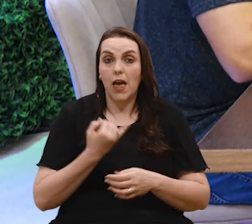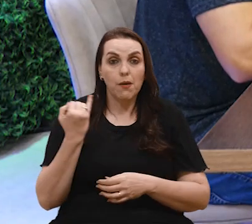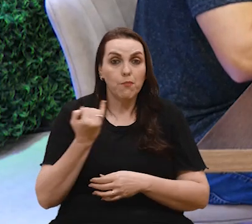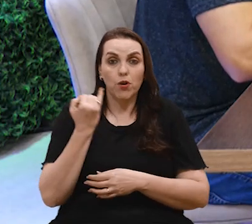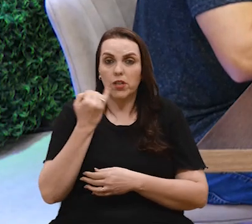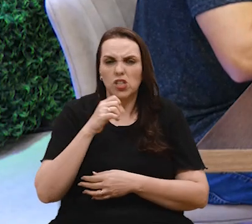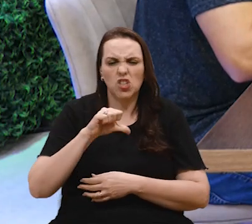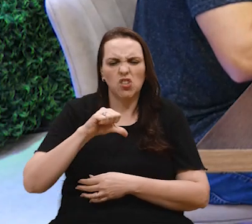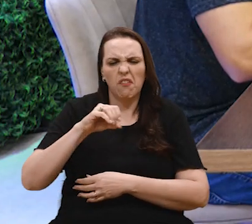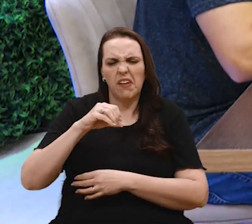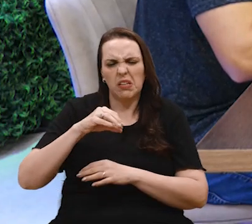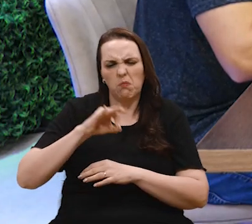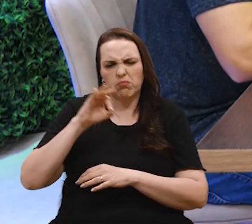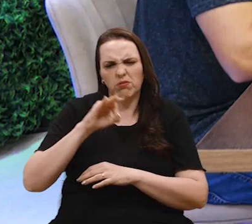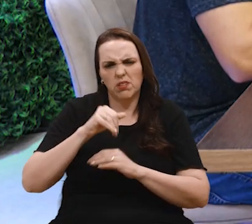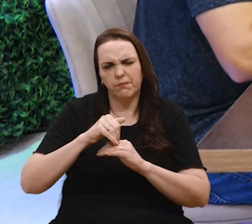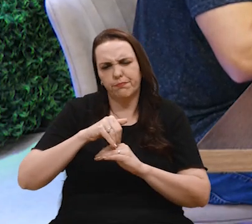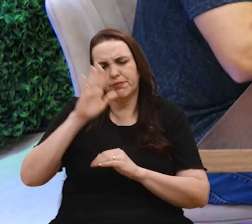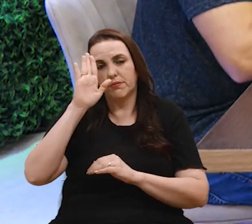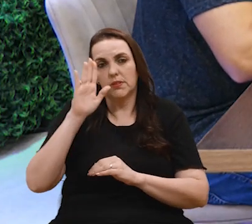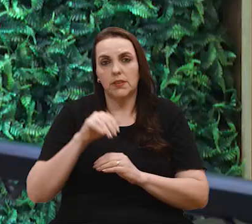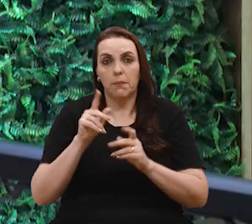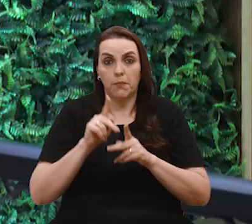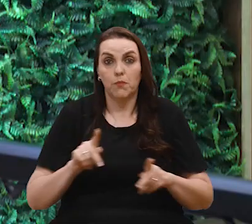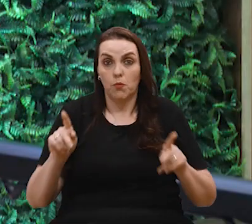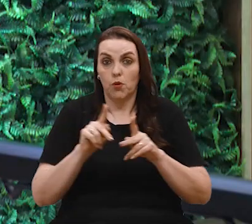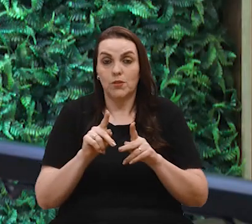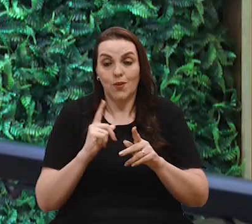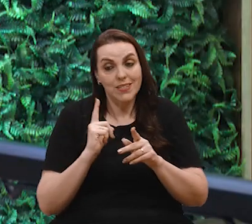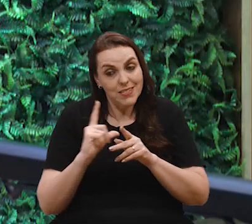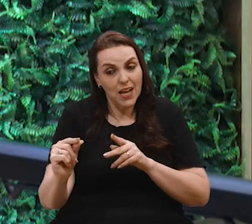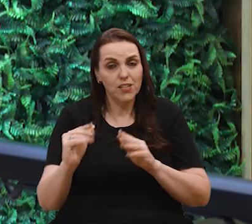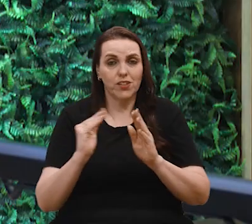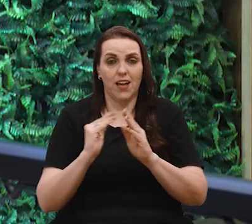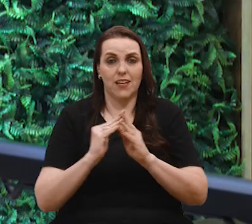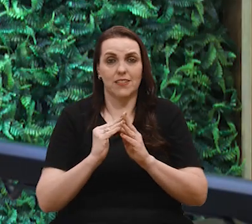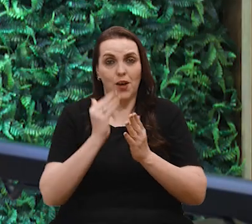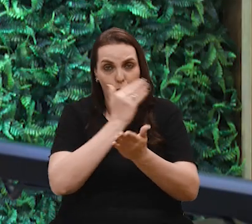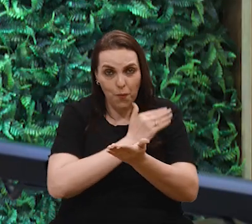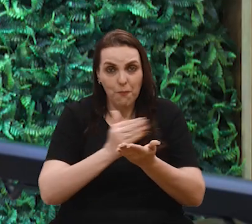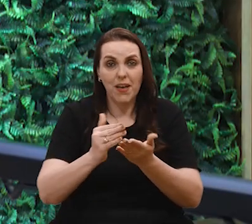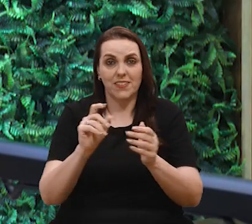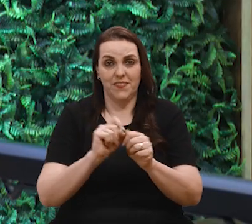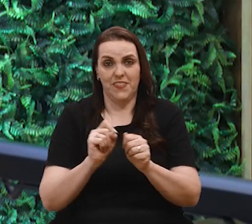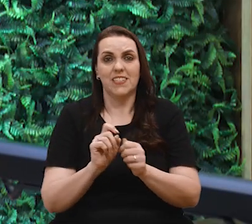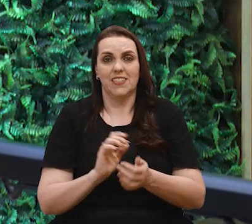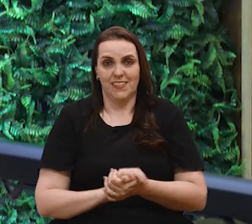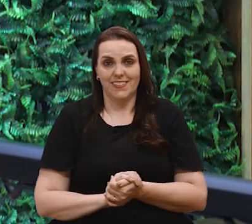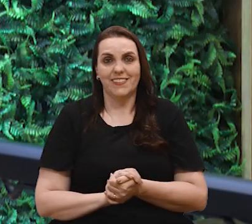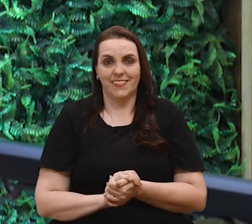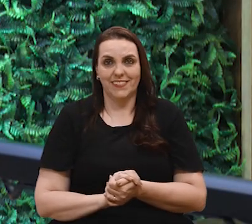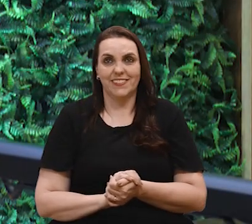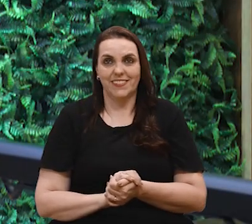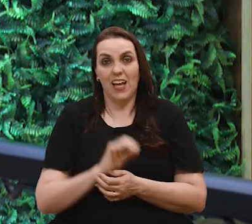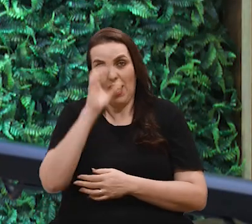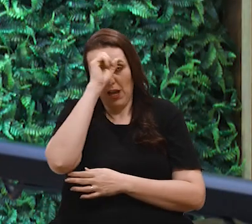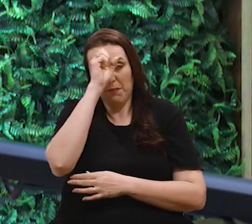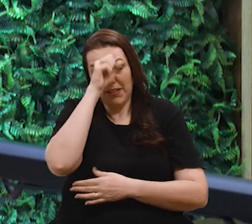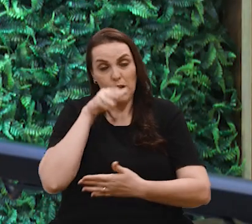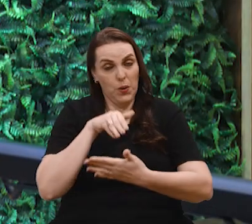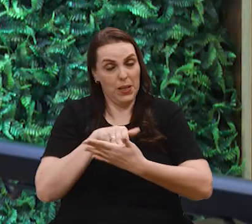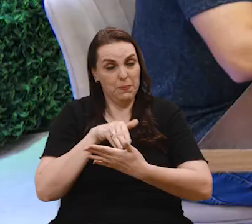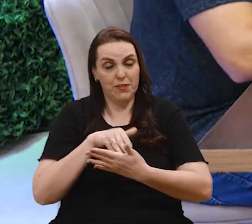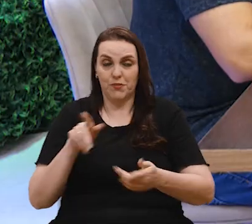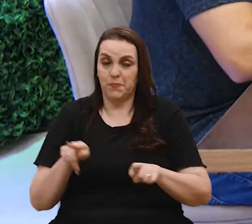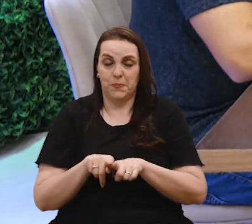e tantos por cento, talvez, demais. da população, né? Sim. Que é o sair de casa e começar a se colocar. Com certeza. E aprender os seus limites,